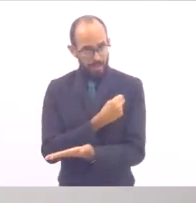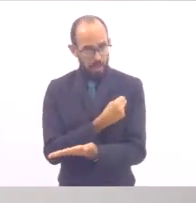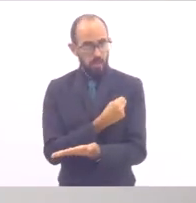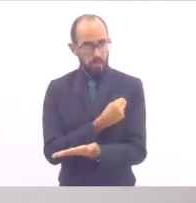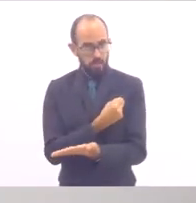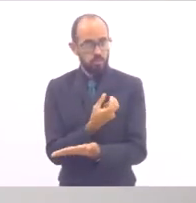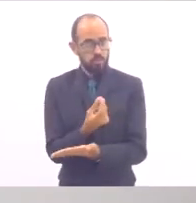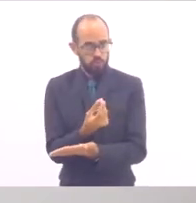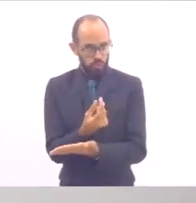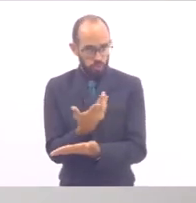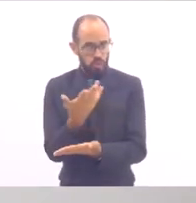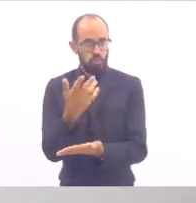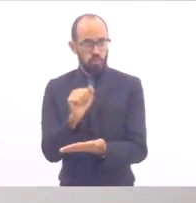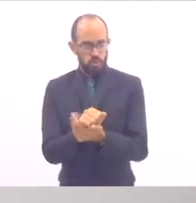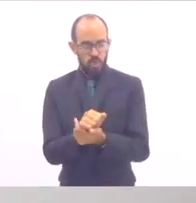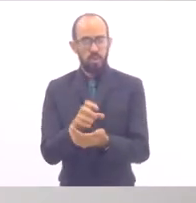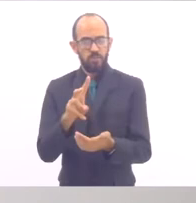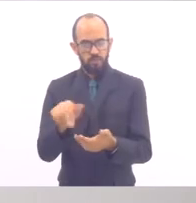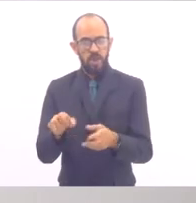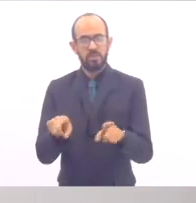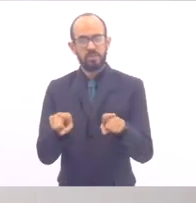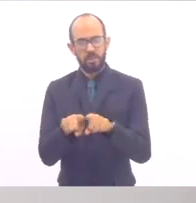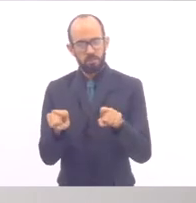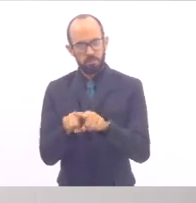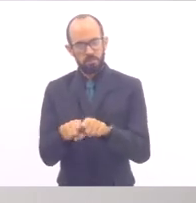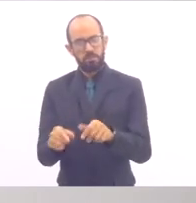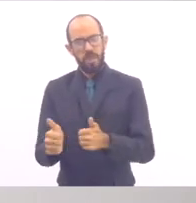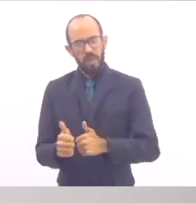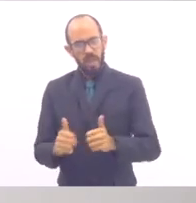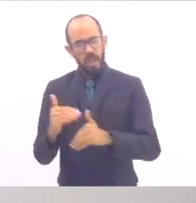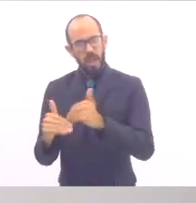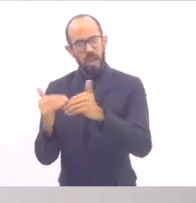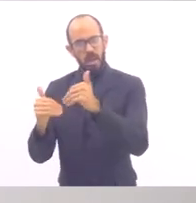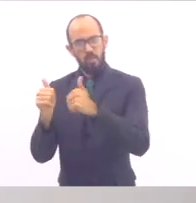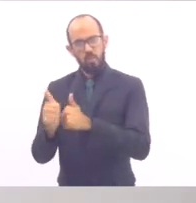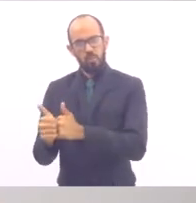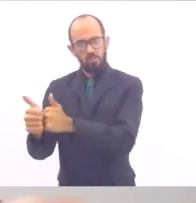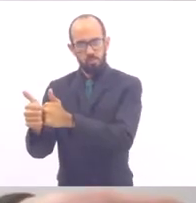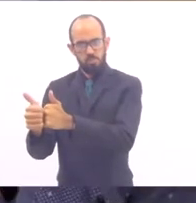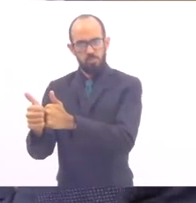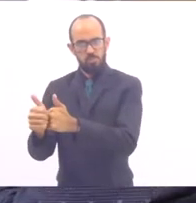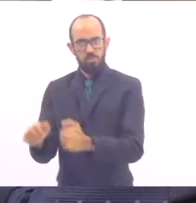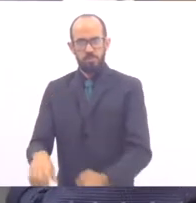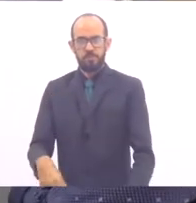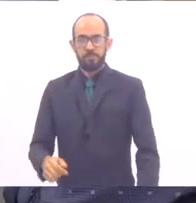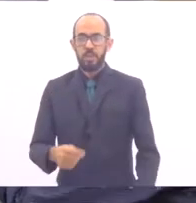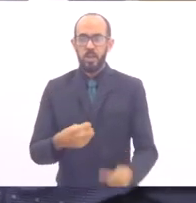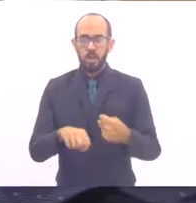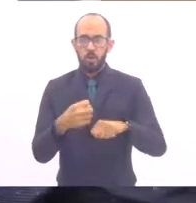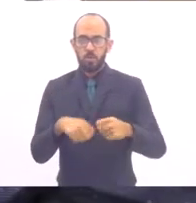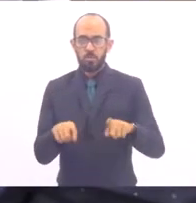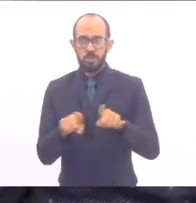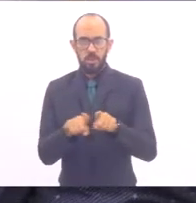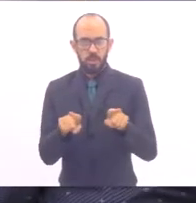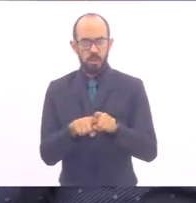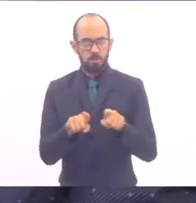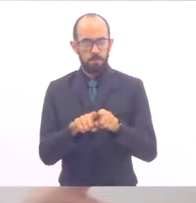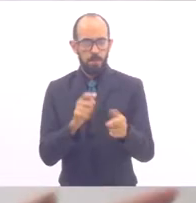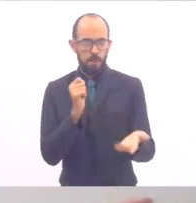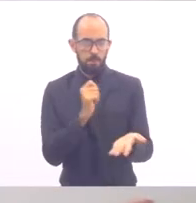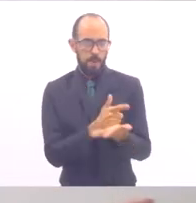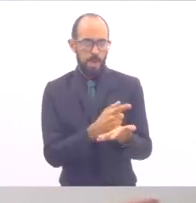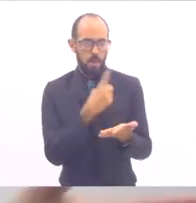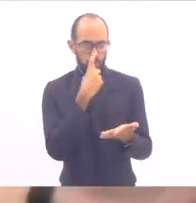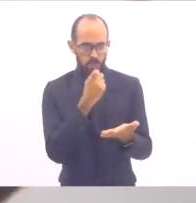estar indo de encontro com a política nacional, com a ODS. E ele economiza também na hora de pagar o lixo que vai para o aterro sanitário. Com